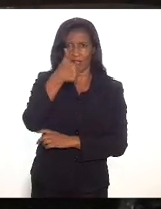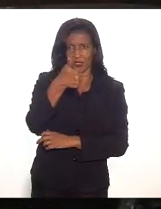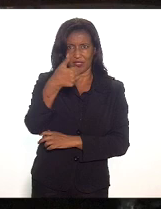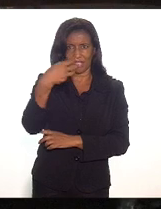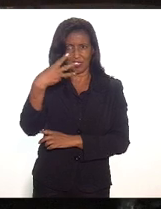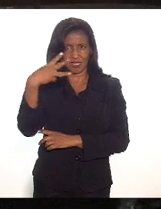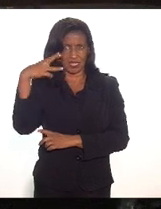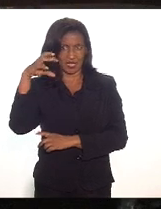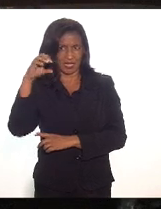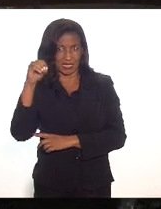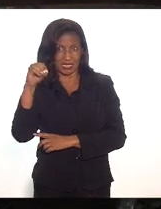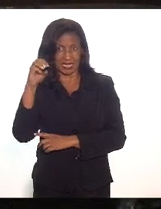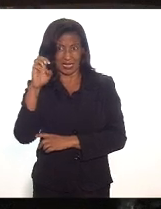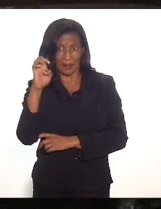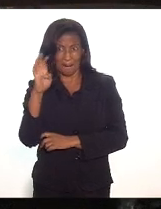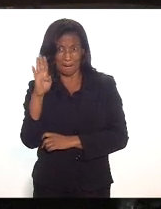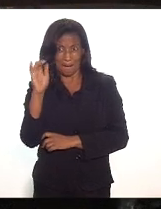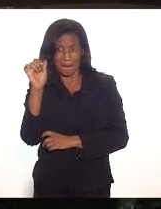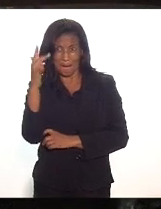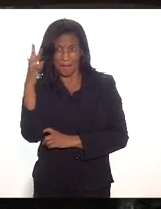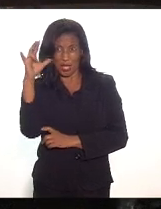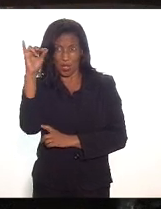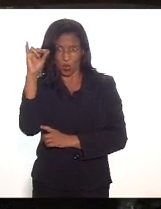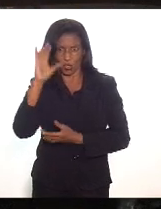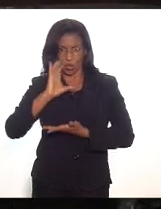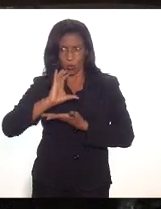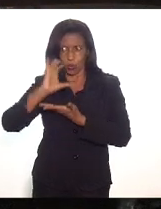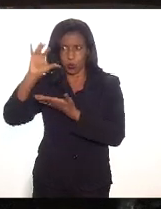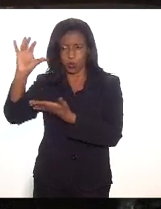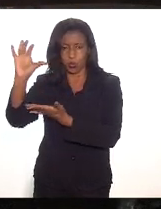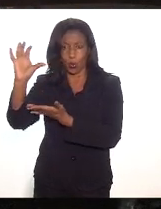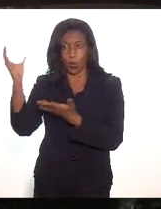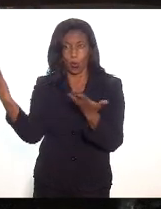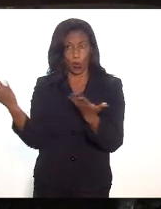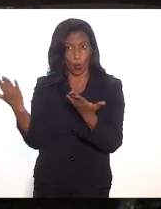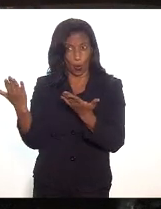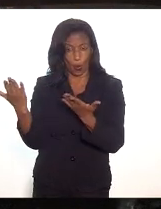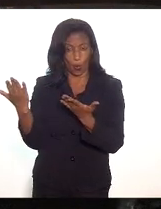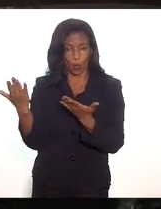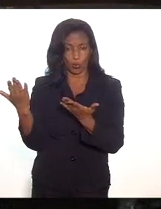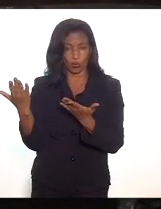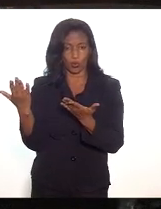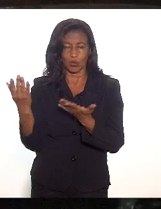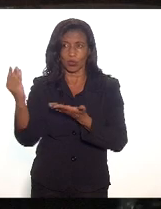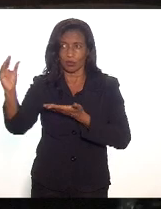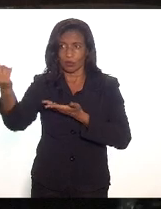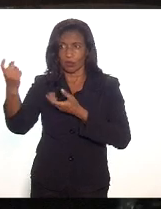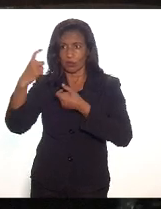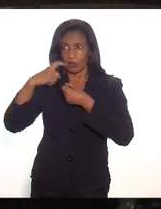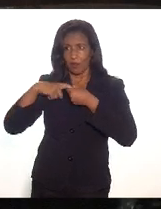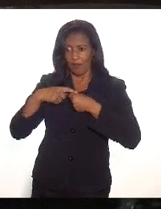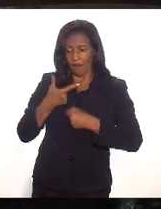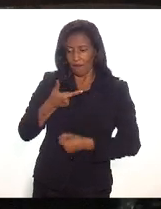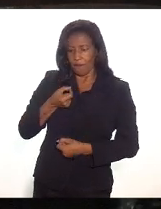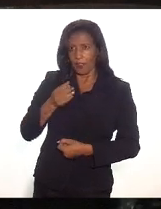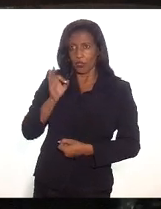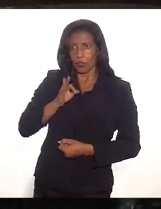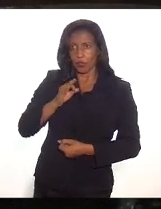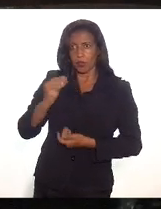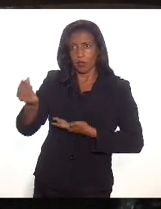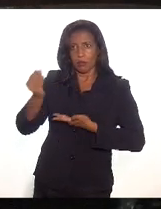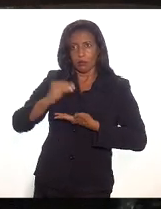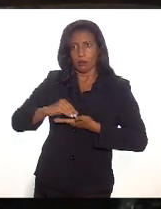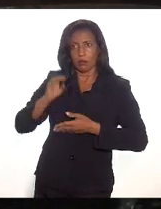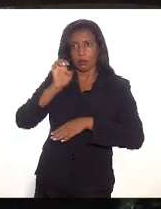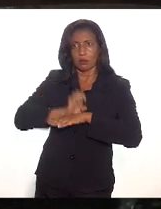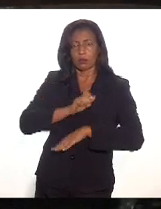130, 140 bilhões que ele arrecada, hoje só são repassados 20%.